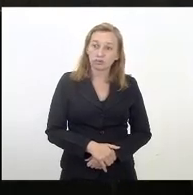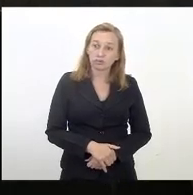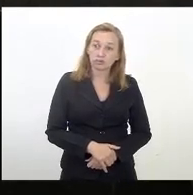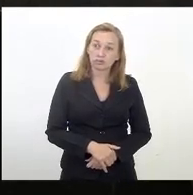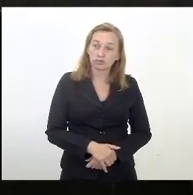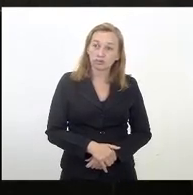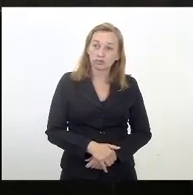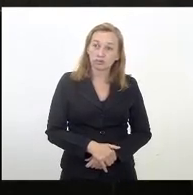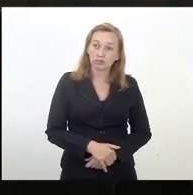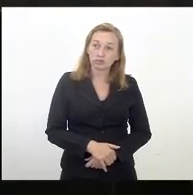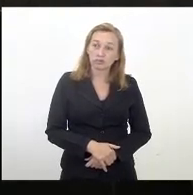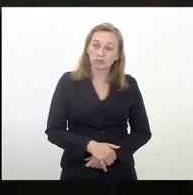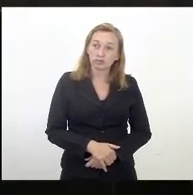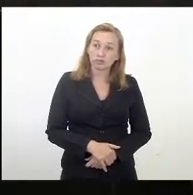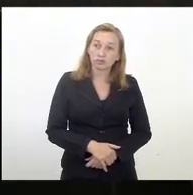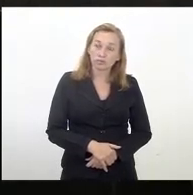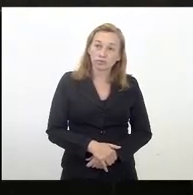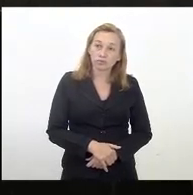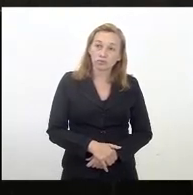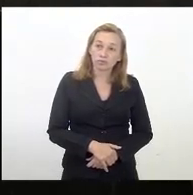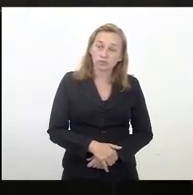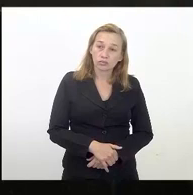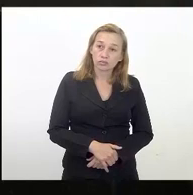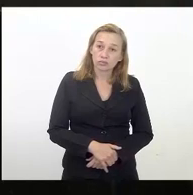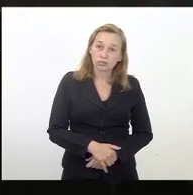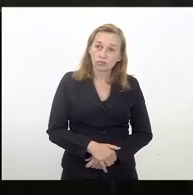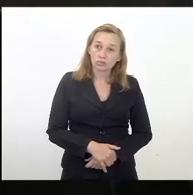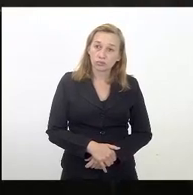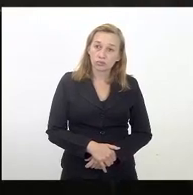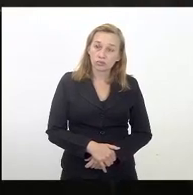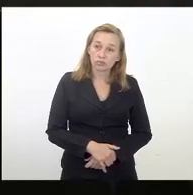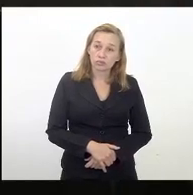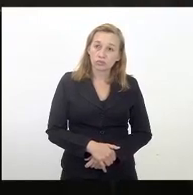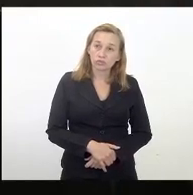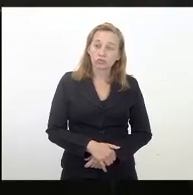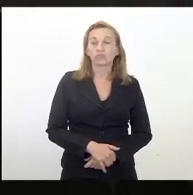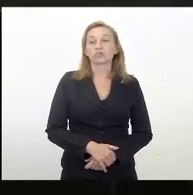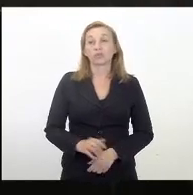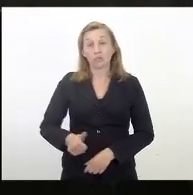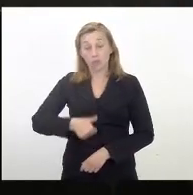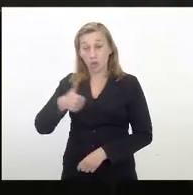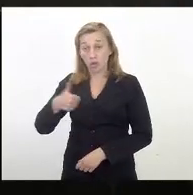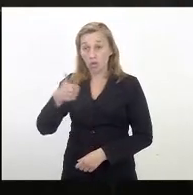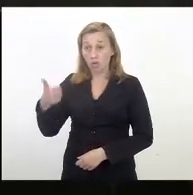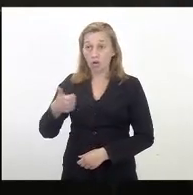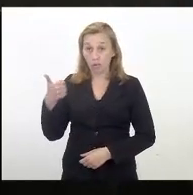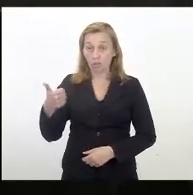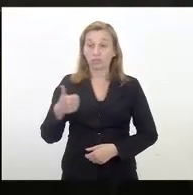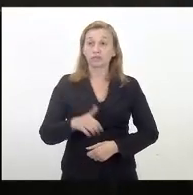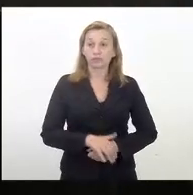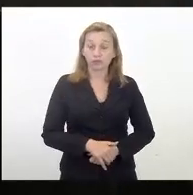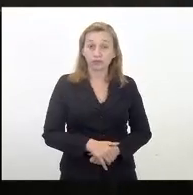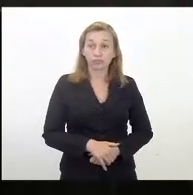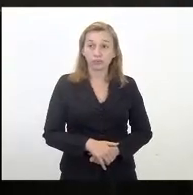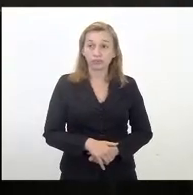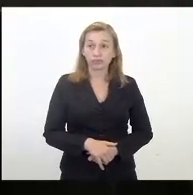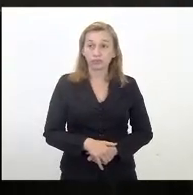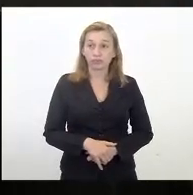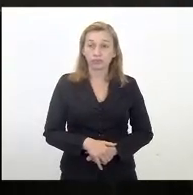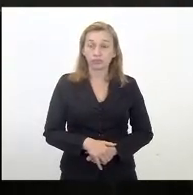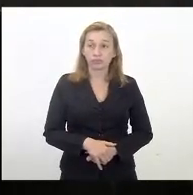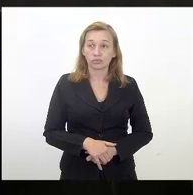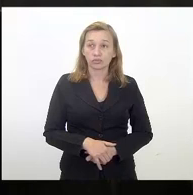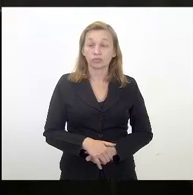é que o segundo semestre hoje seja melhor do que o primeiro o